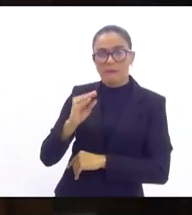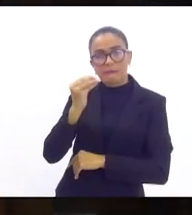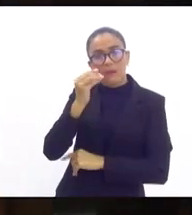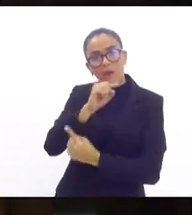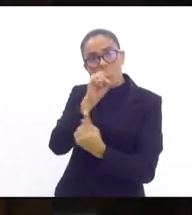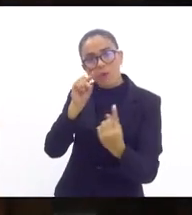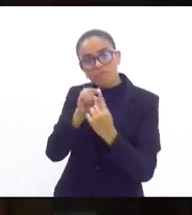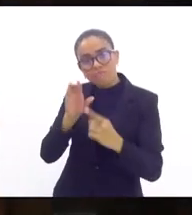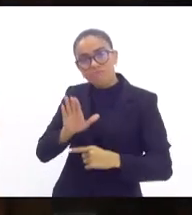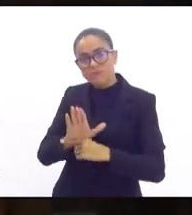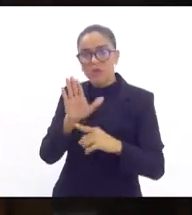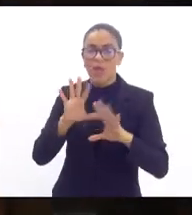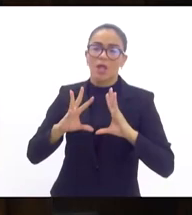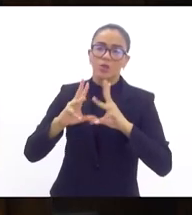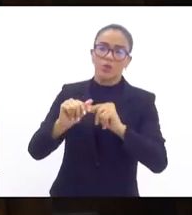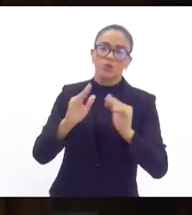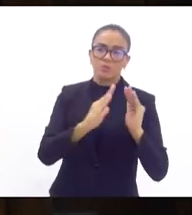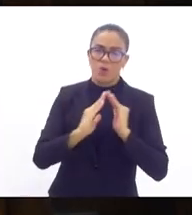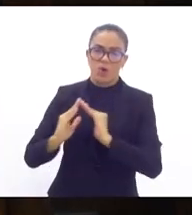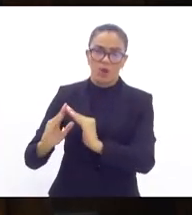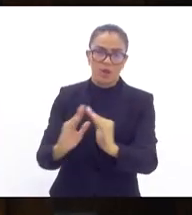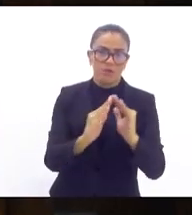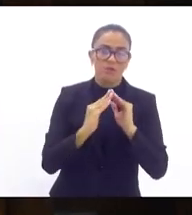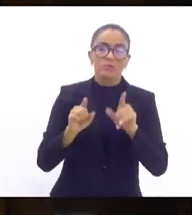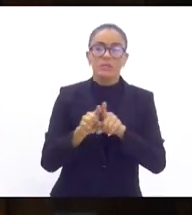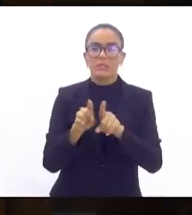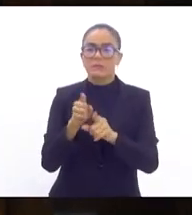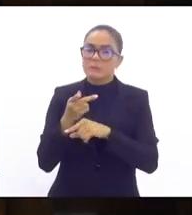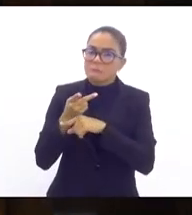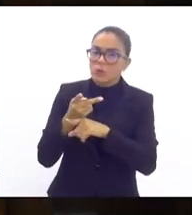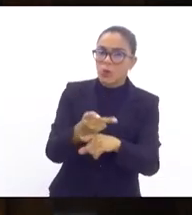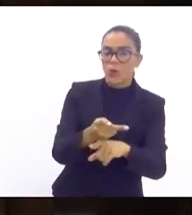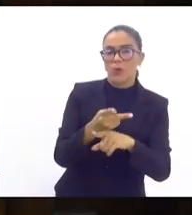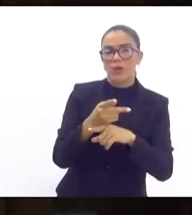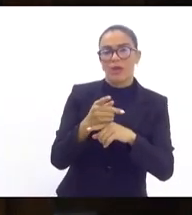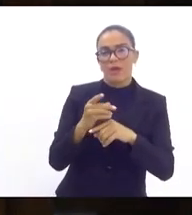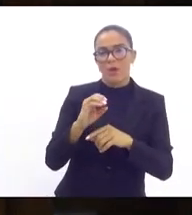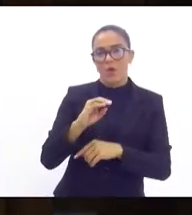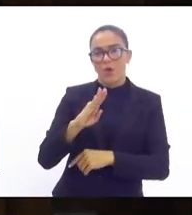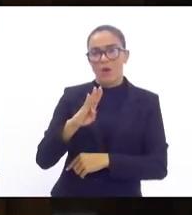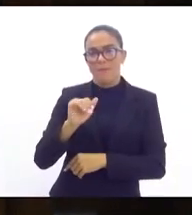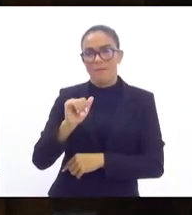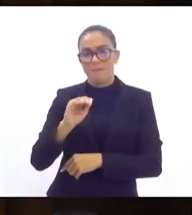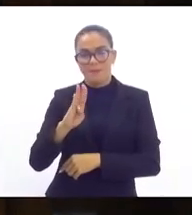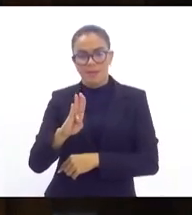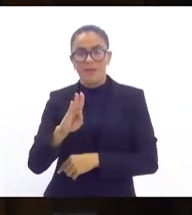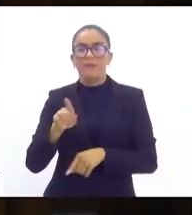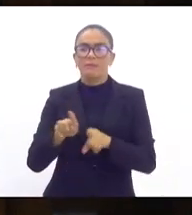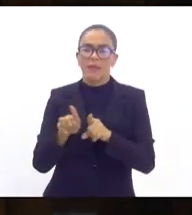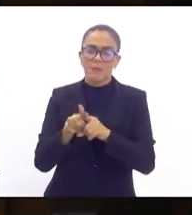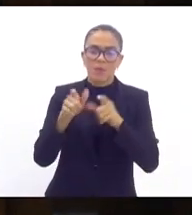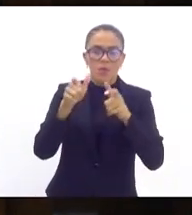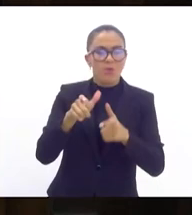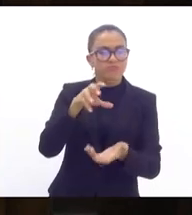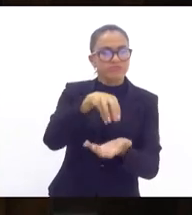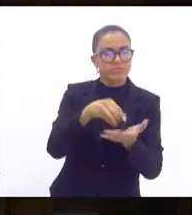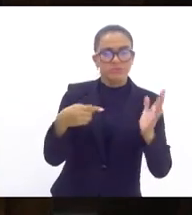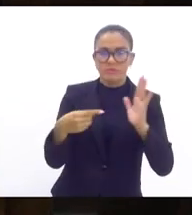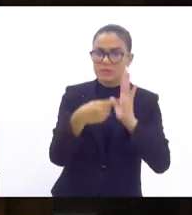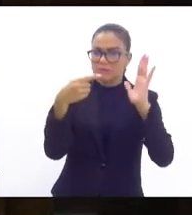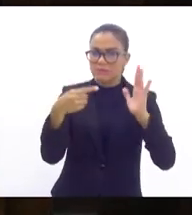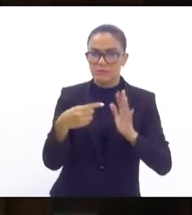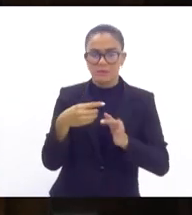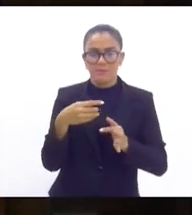todos os moradores ali da região querendo procurar OAB lá na Marechal caramba 150 tema do nosso ouvidoria estamos aqui